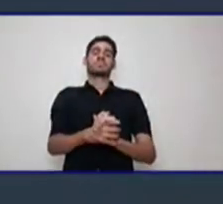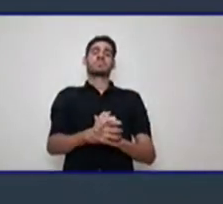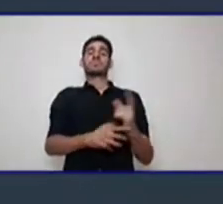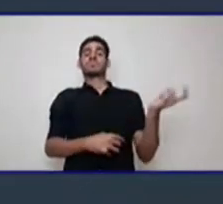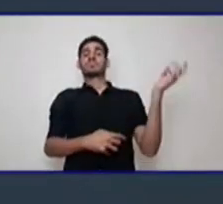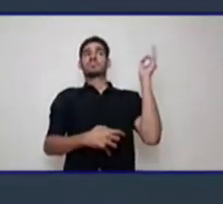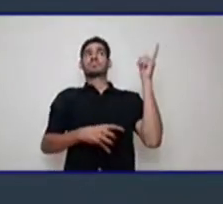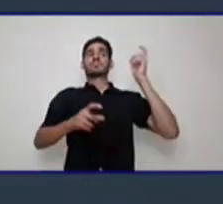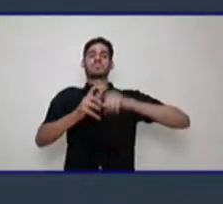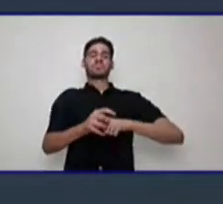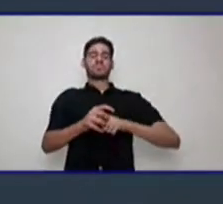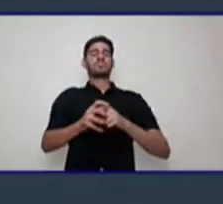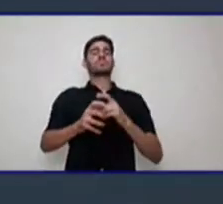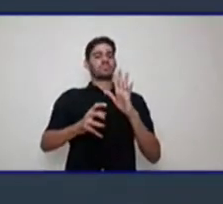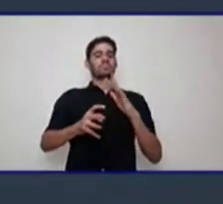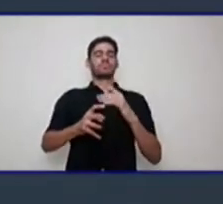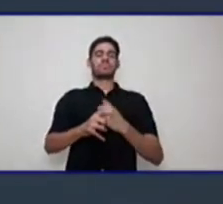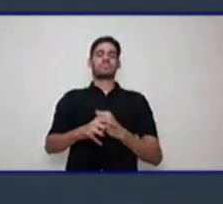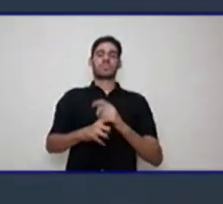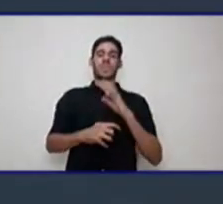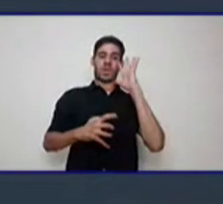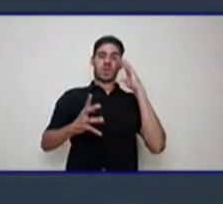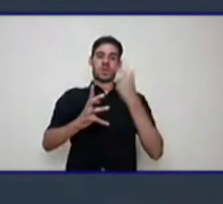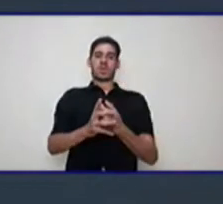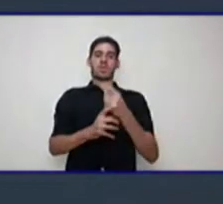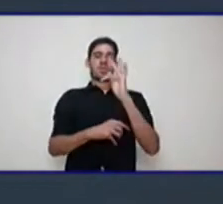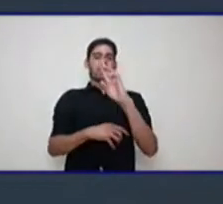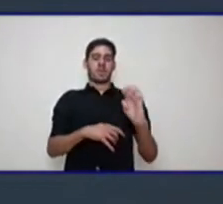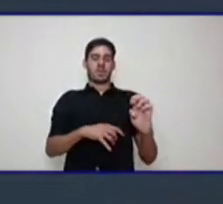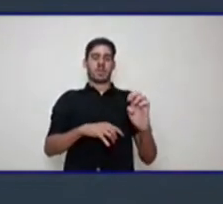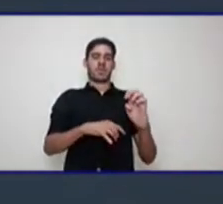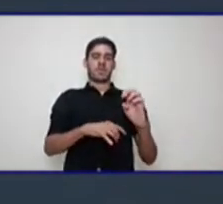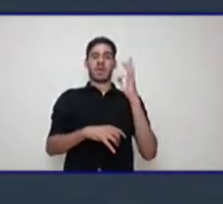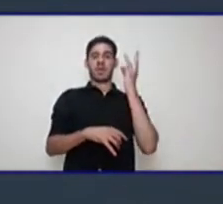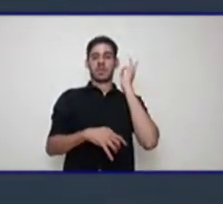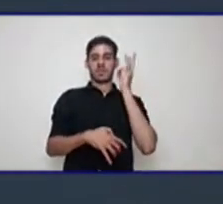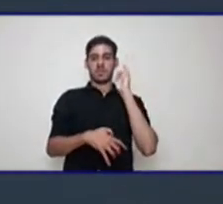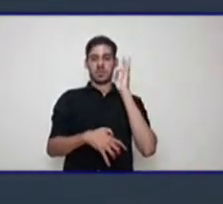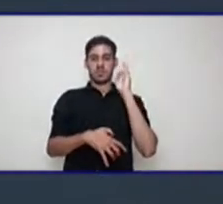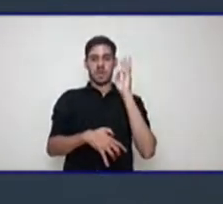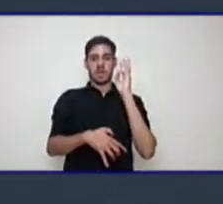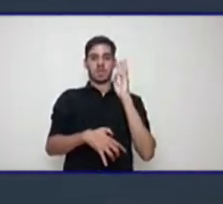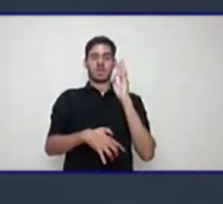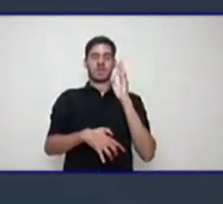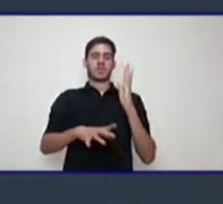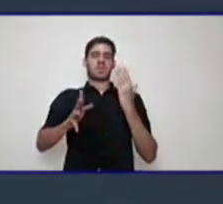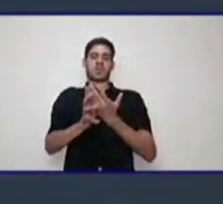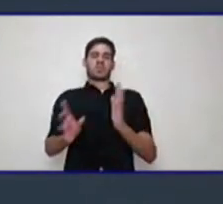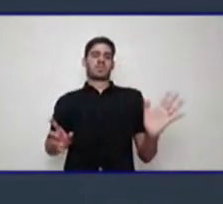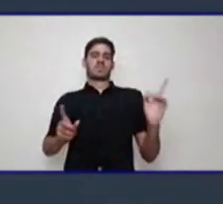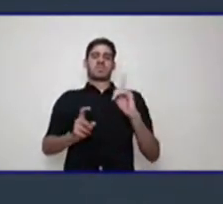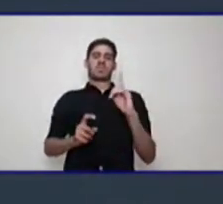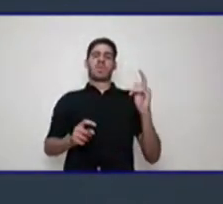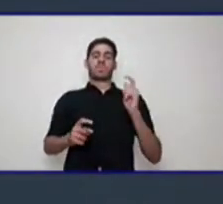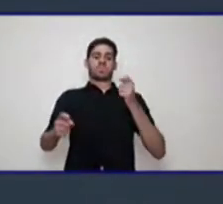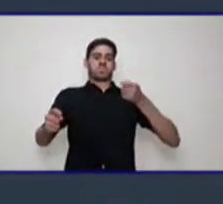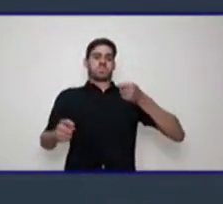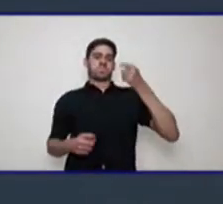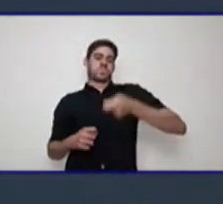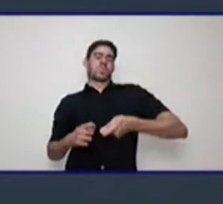restabelecendo, em parte, a decisão do Tribunal Regional Eleitoral do Maranhão, não subscrevendo a imposição